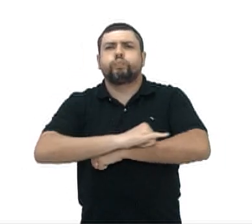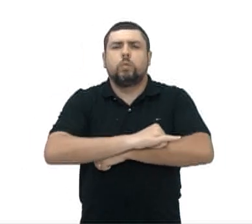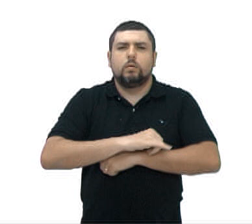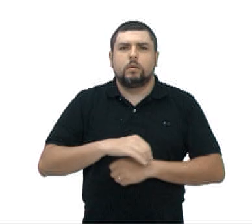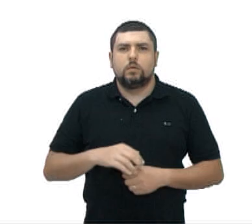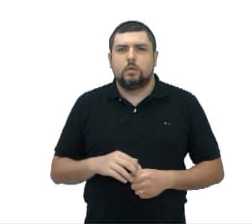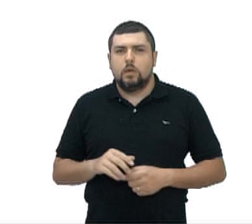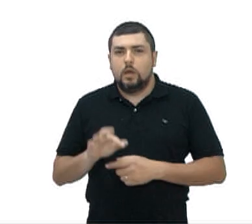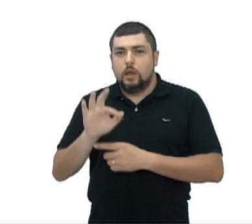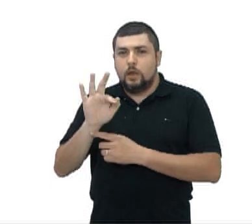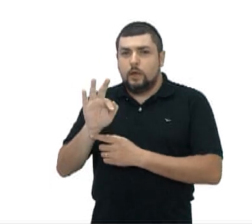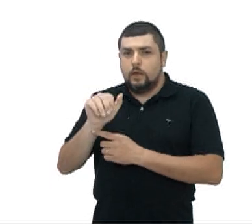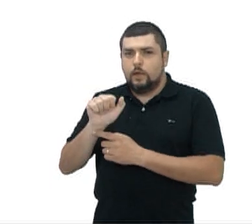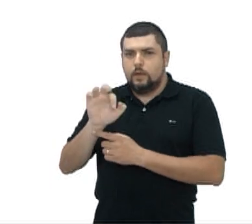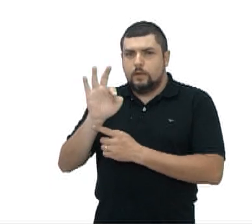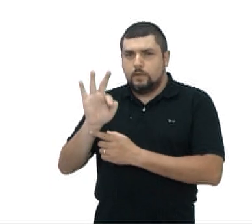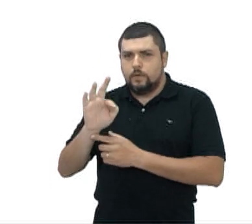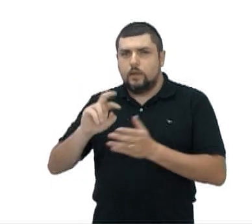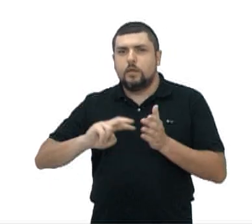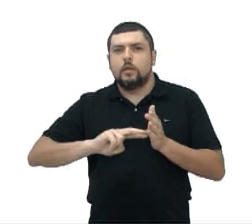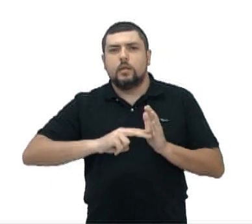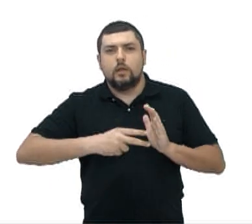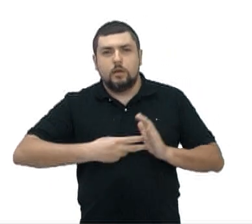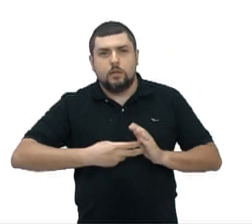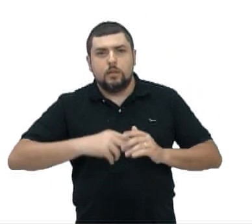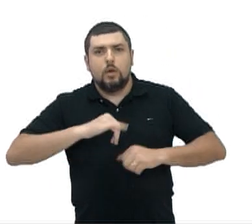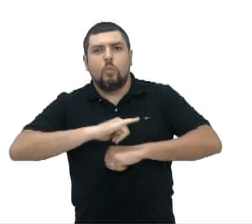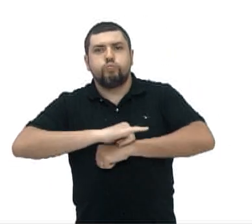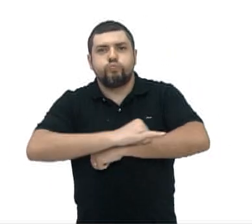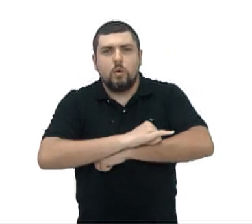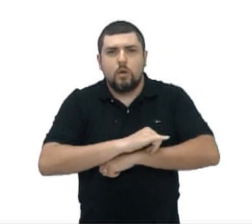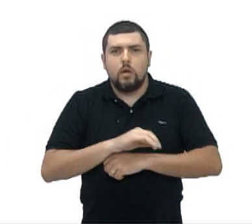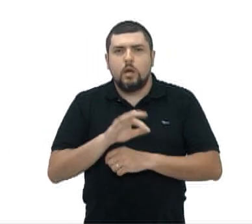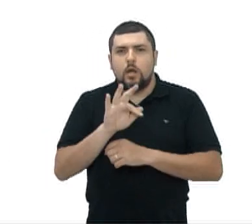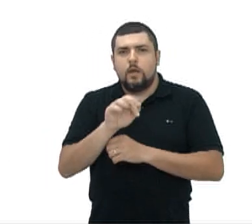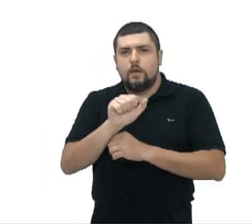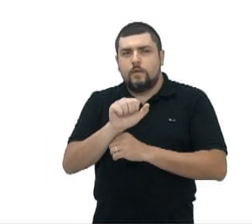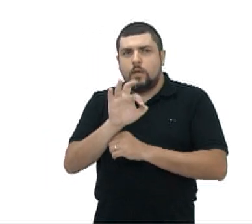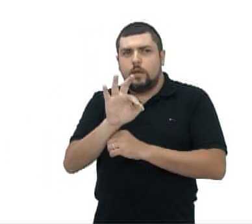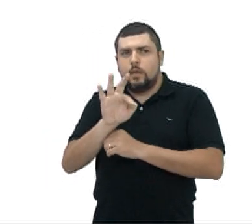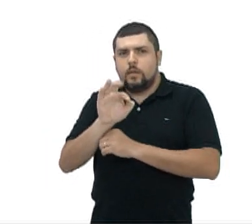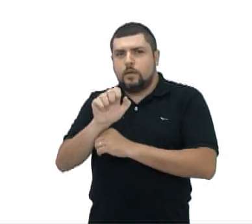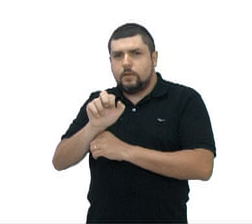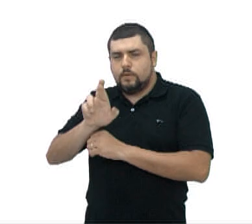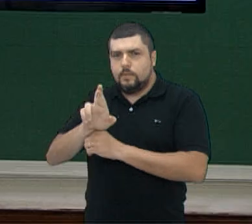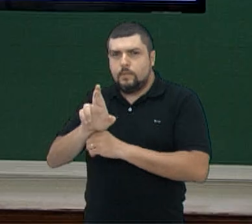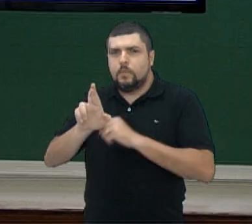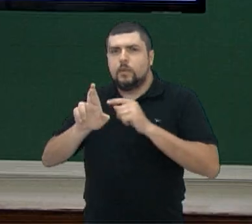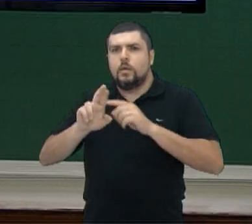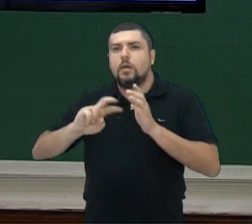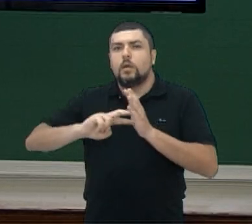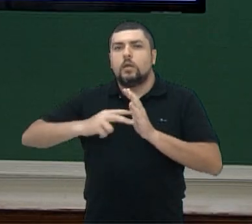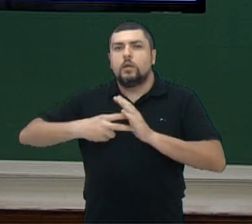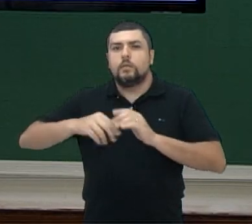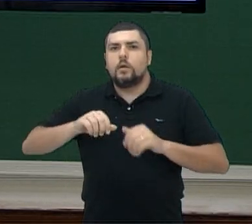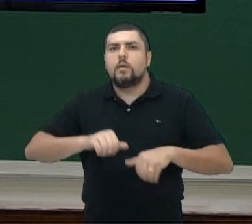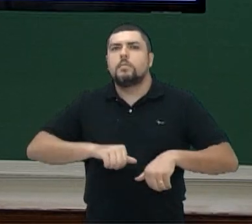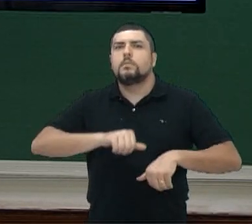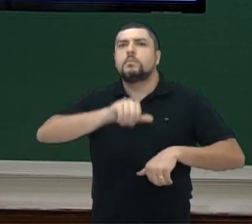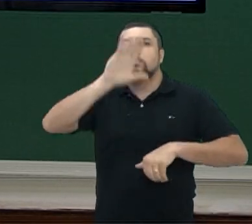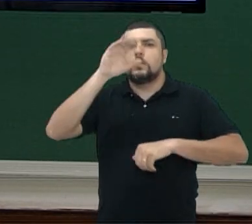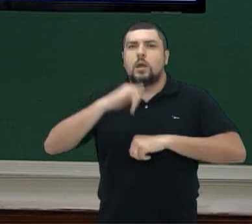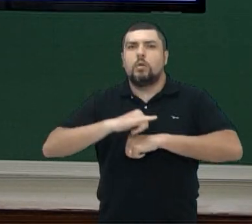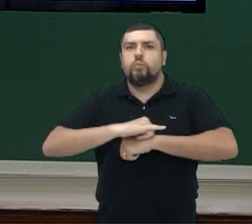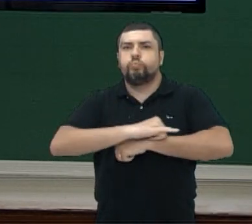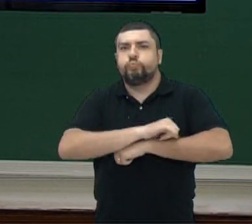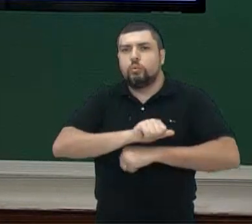fat significa gordo. Fatter, mais gordo, né? E aqui a gente dobrou a consoante porque é CVC.